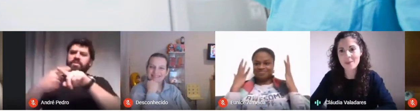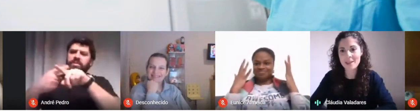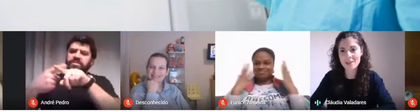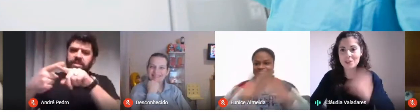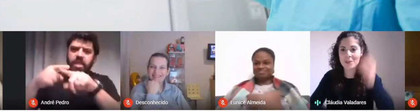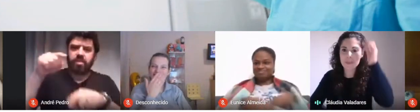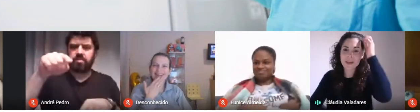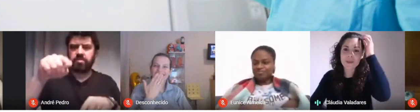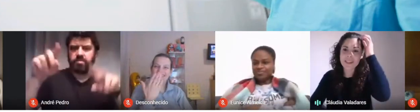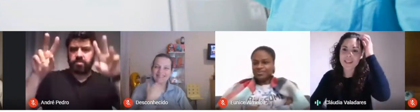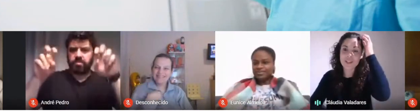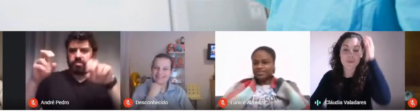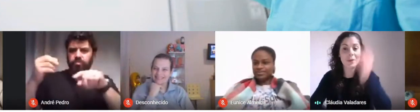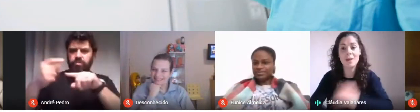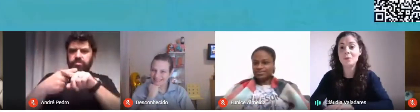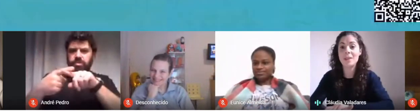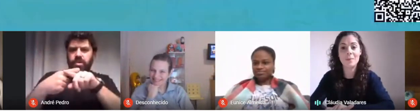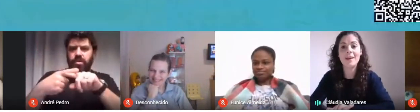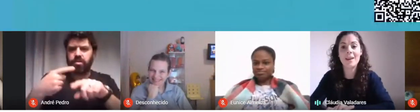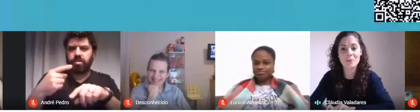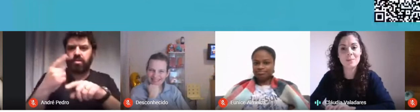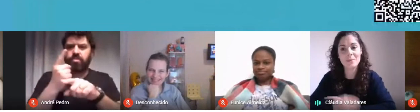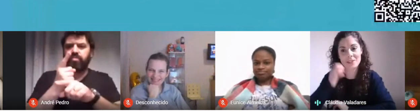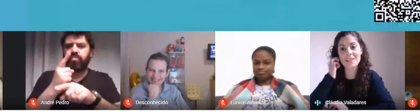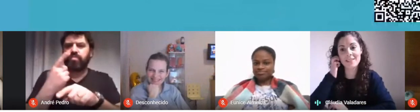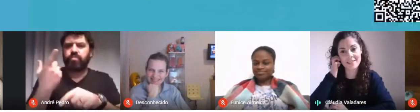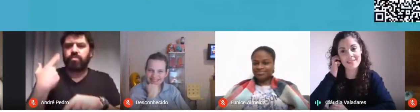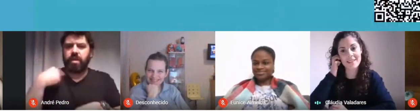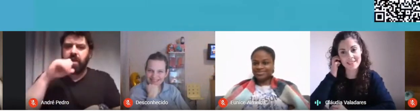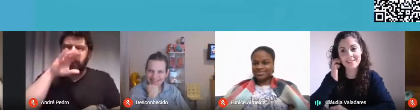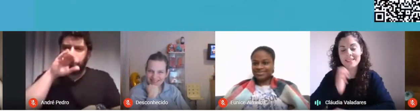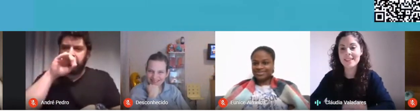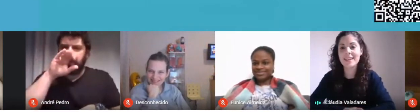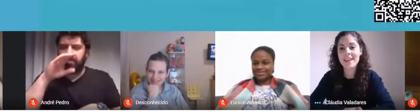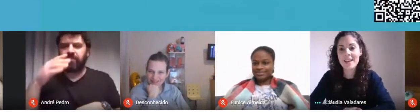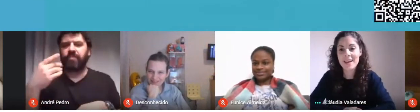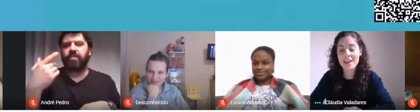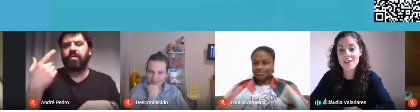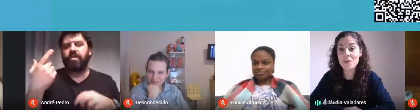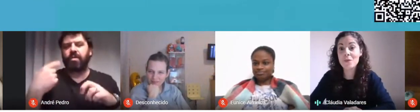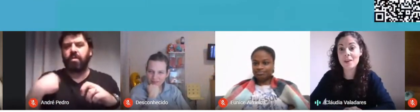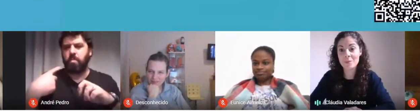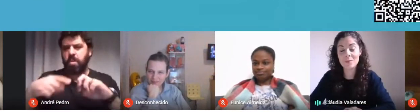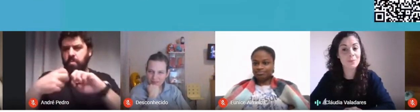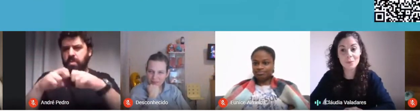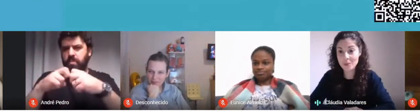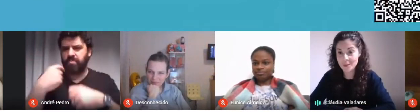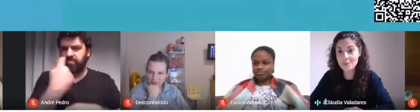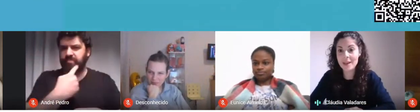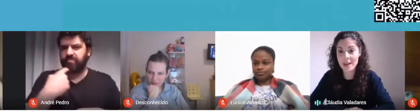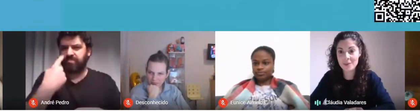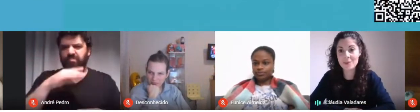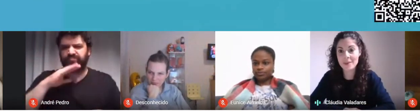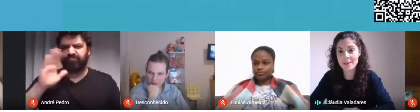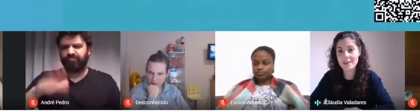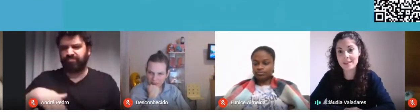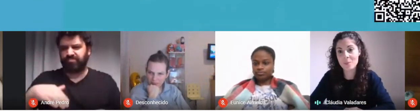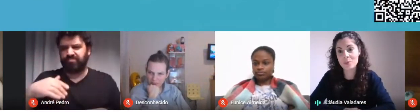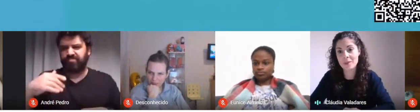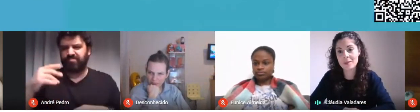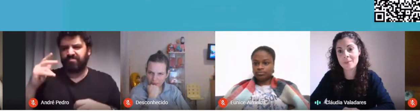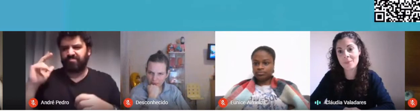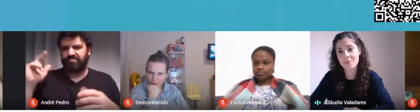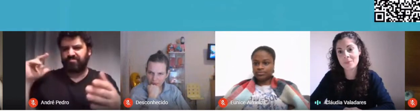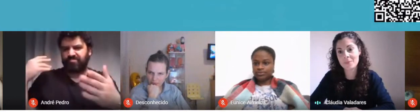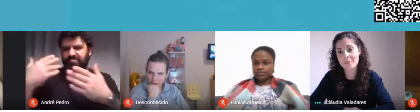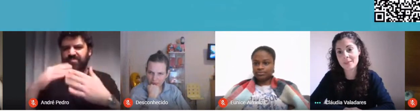Obrigada, obrigada a nós também. O André disse que é um tema bastante interessante e fiquei muito admirado, até